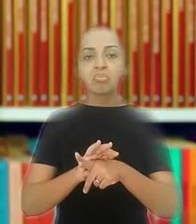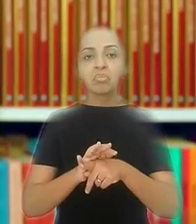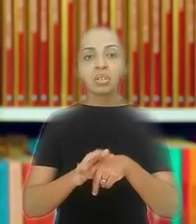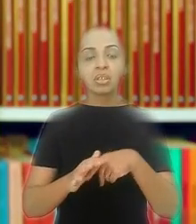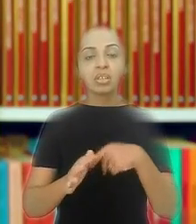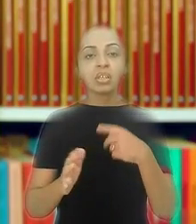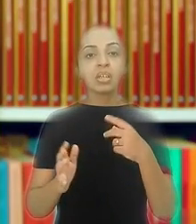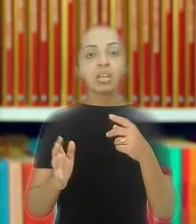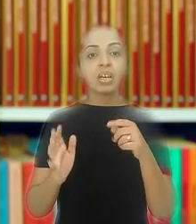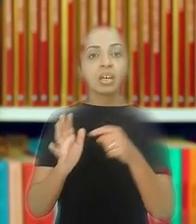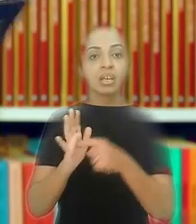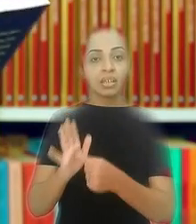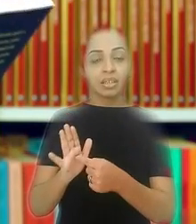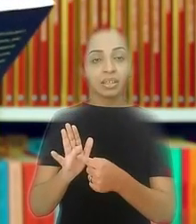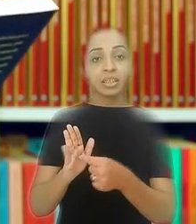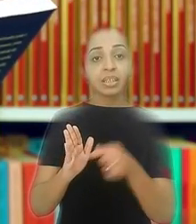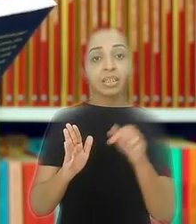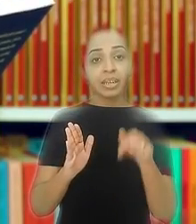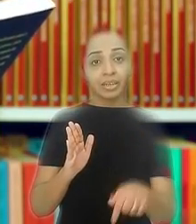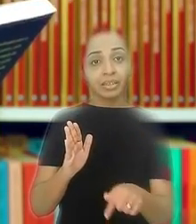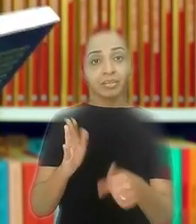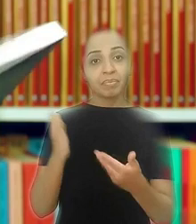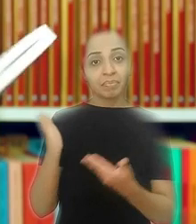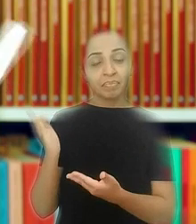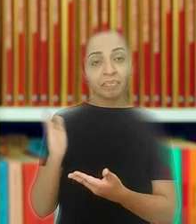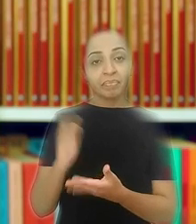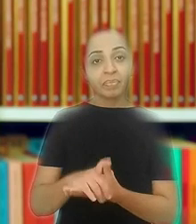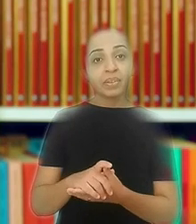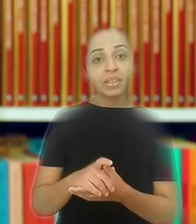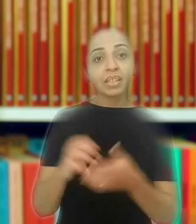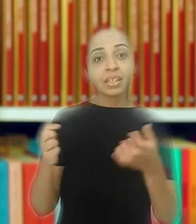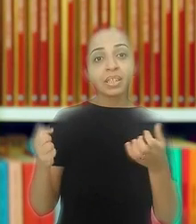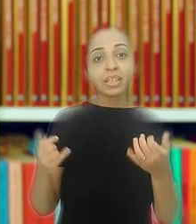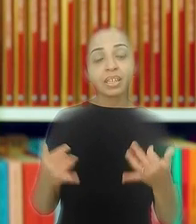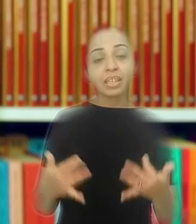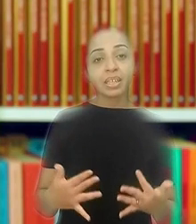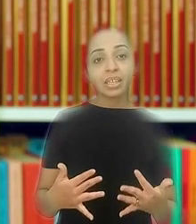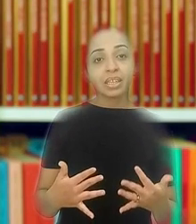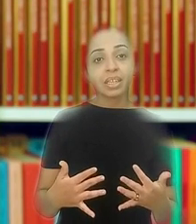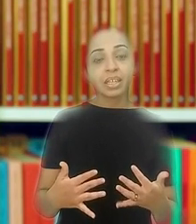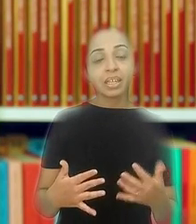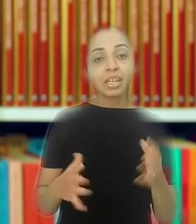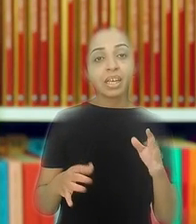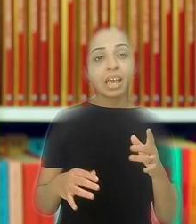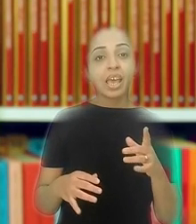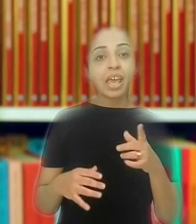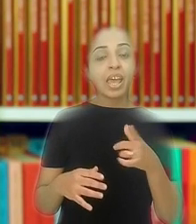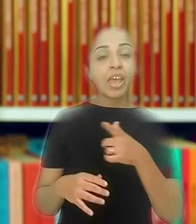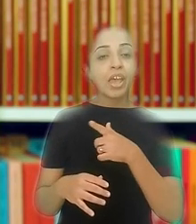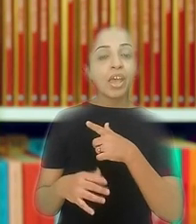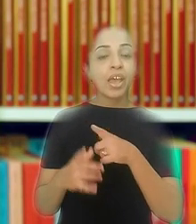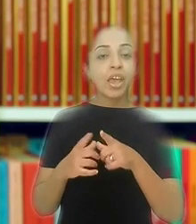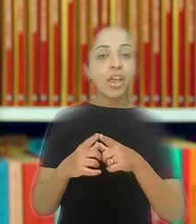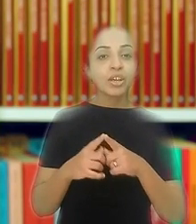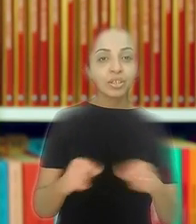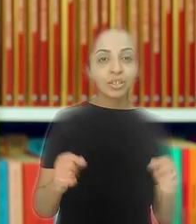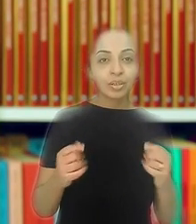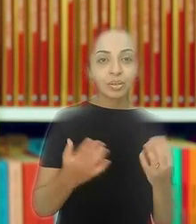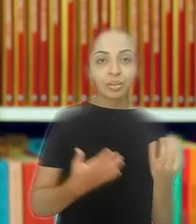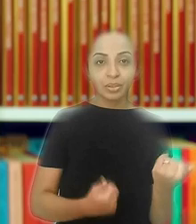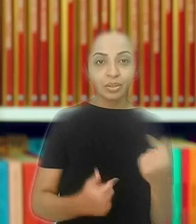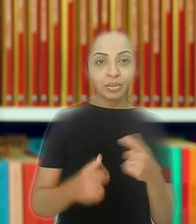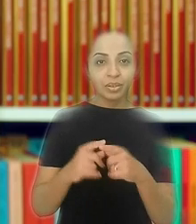um lançamento Crepúsculo do mundo saiu aqui no Brasil recentemente que Ele conta a história do tenente japonês ronada